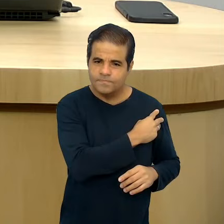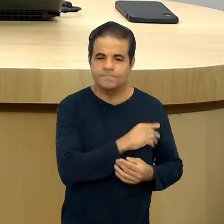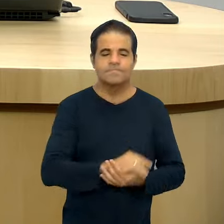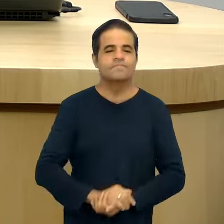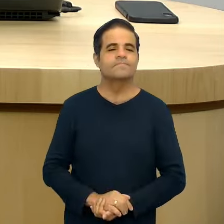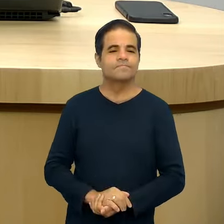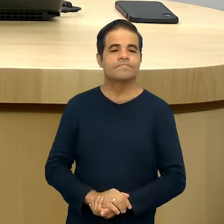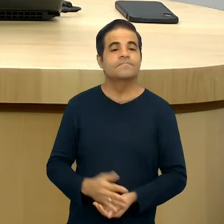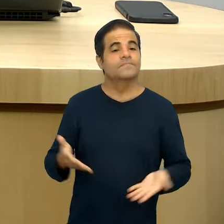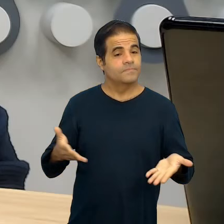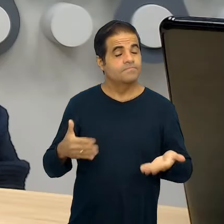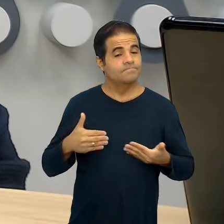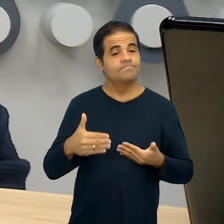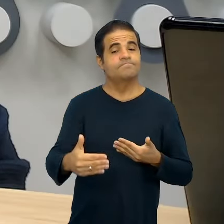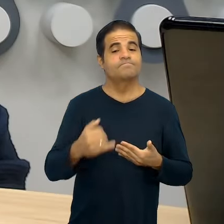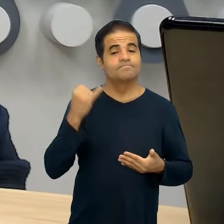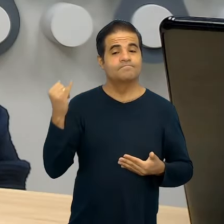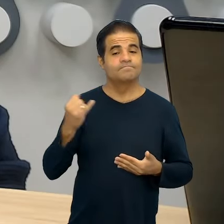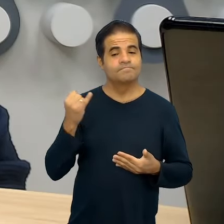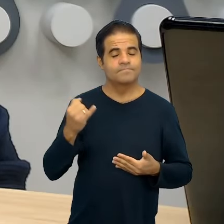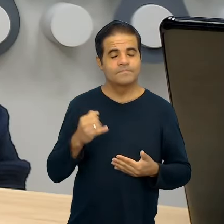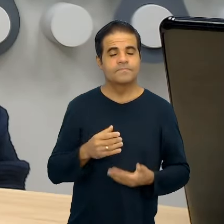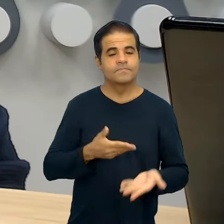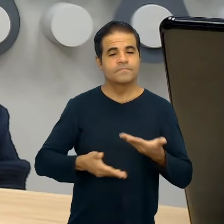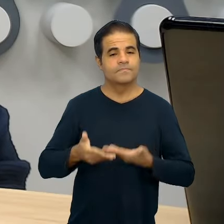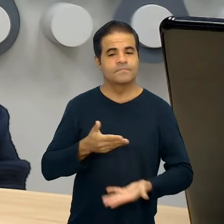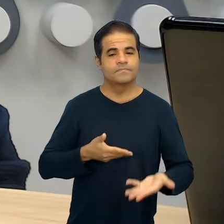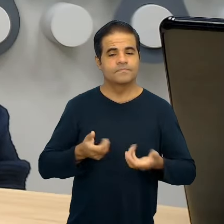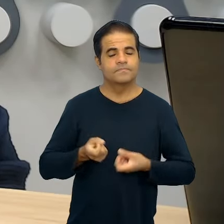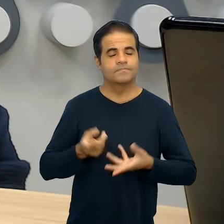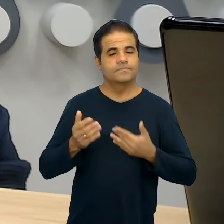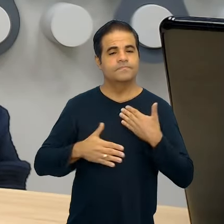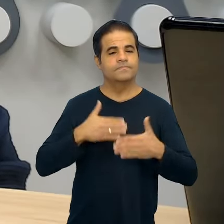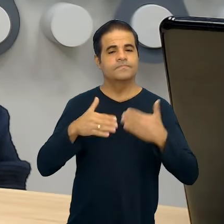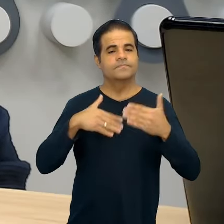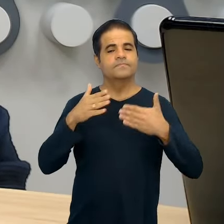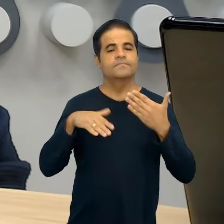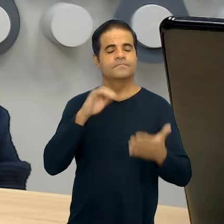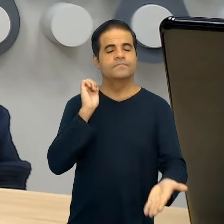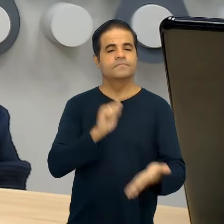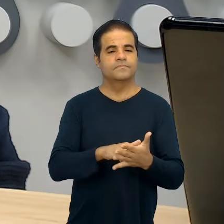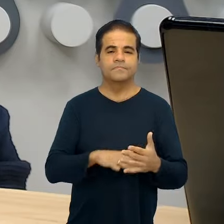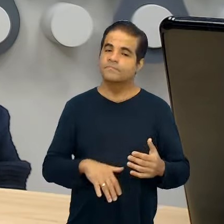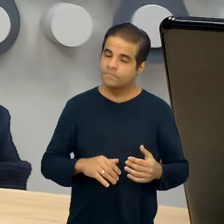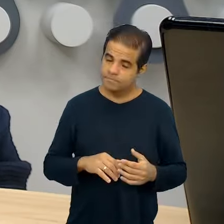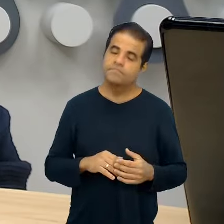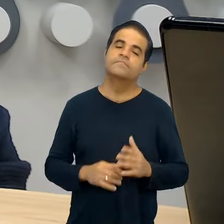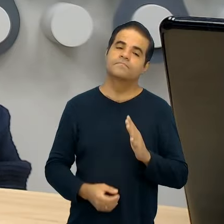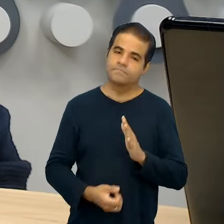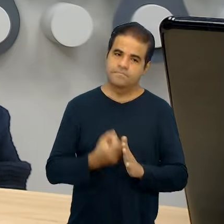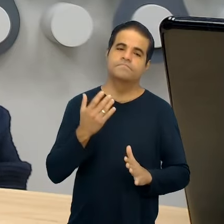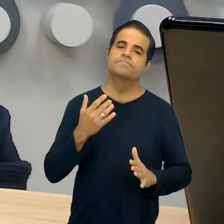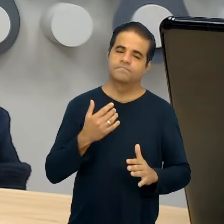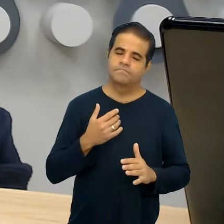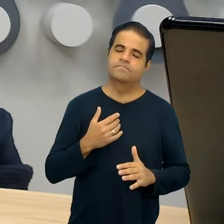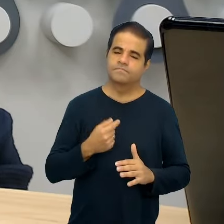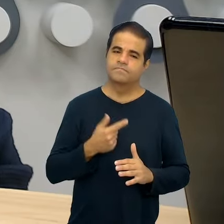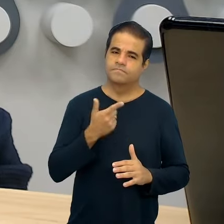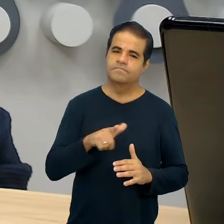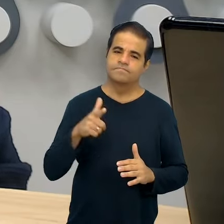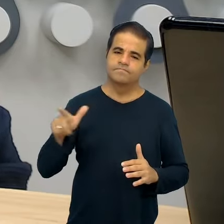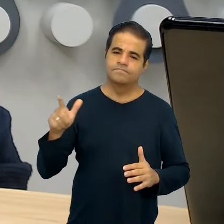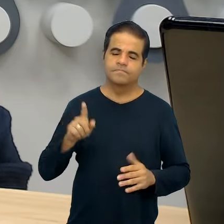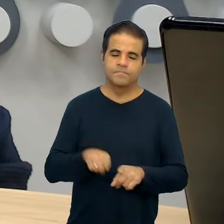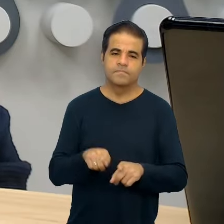momento extremamente importante, riquíssimo, né, para o desenvolvimento das atividades e a criação de outras,